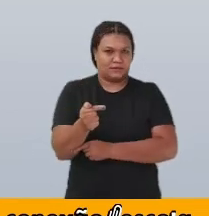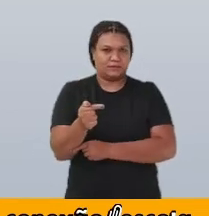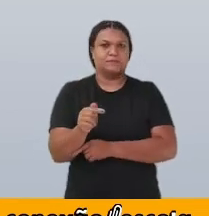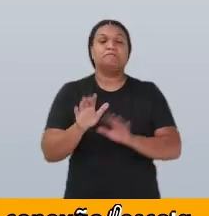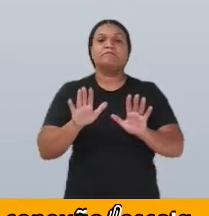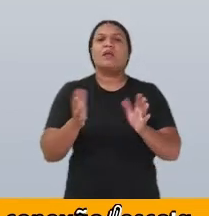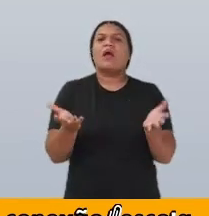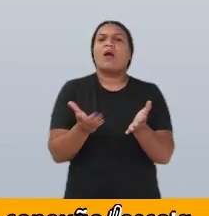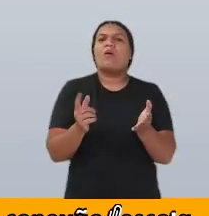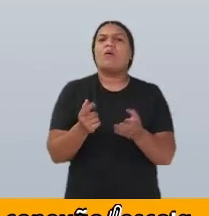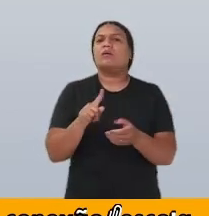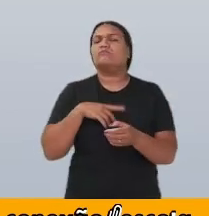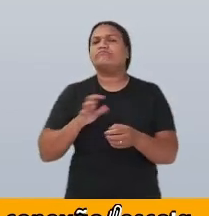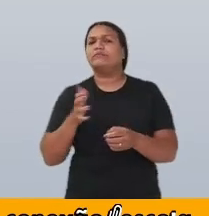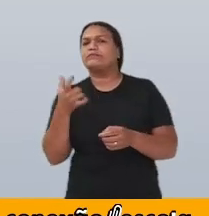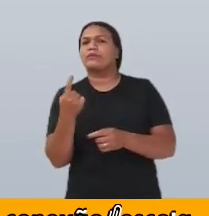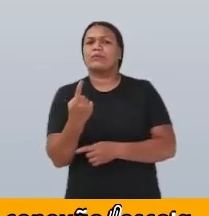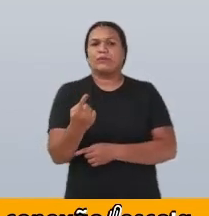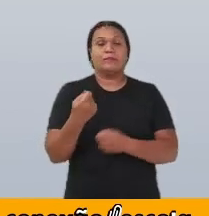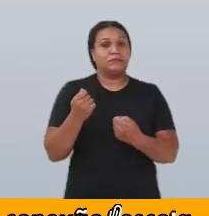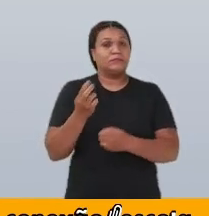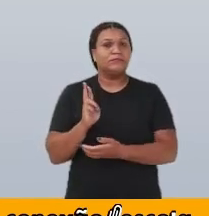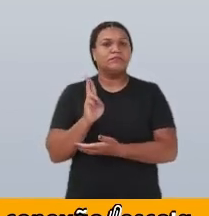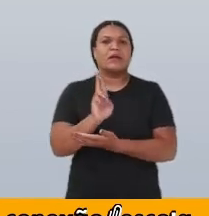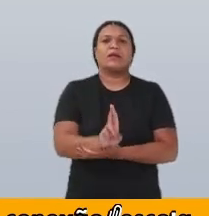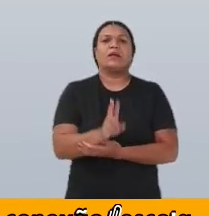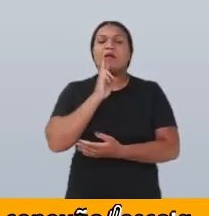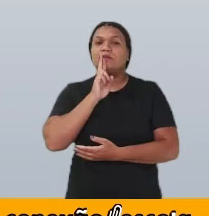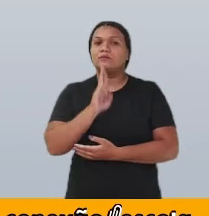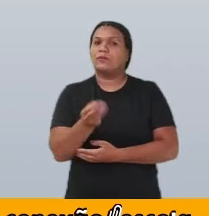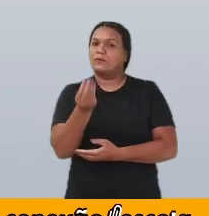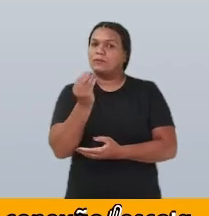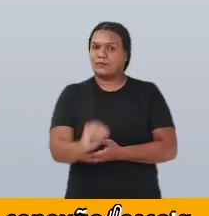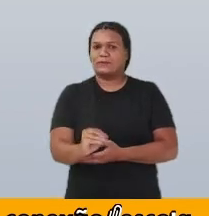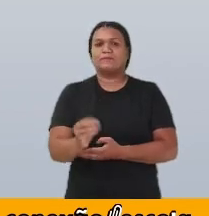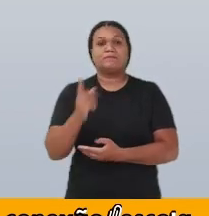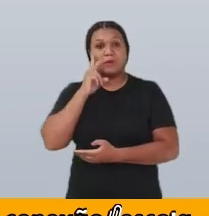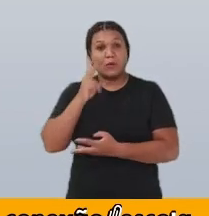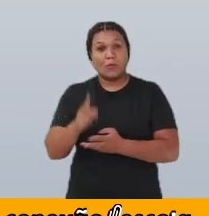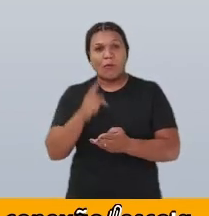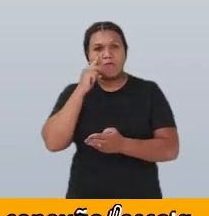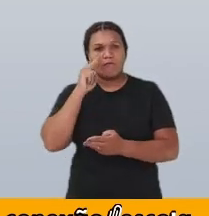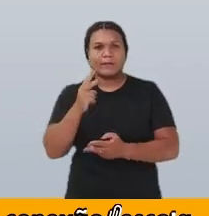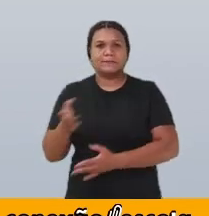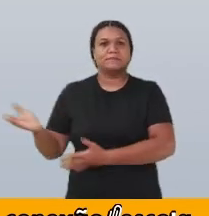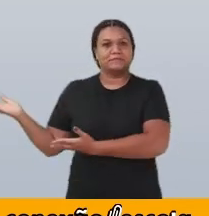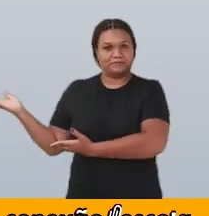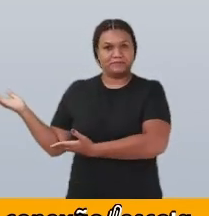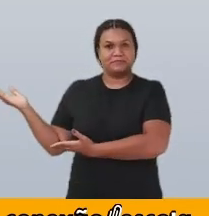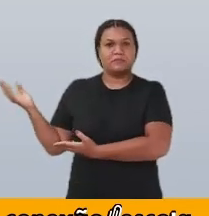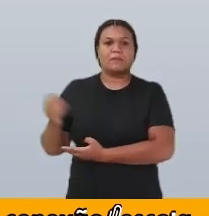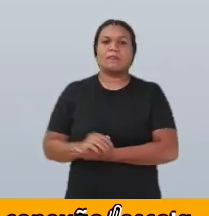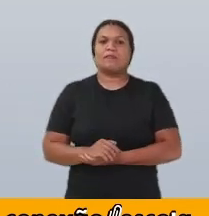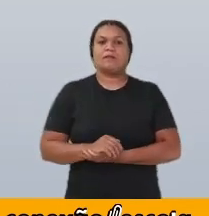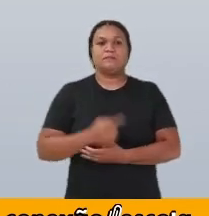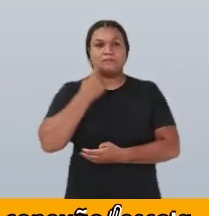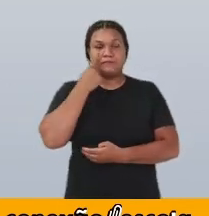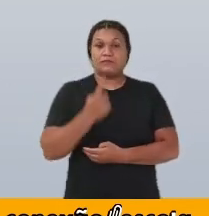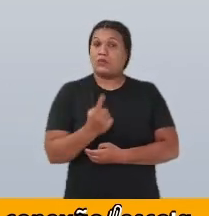1, eu tenho que escrever os resultados embaixo dele, porque ele está na casa da dezena. 1 vezes